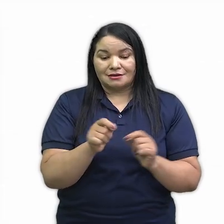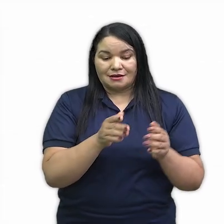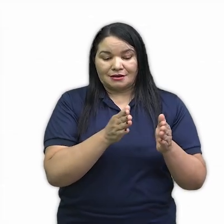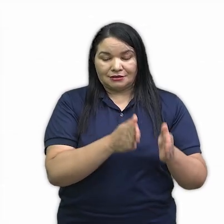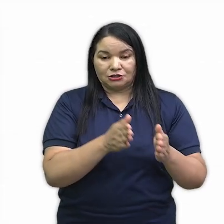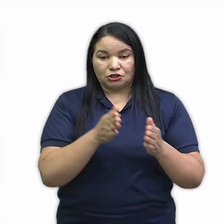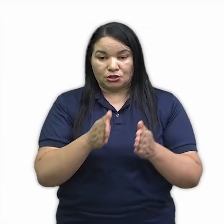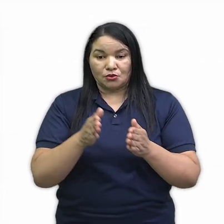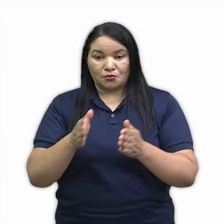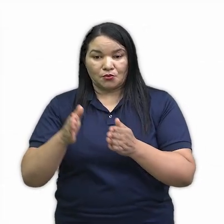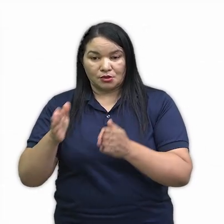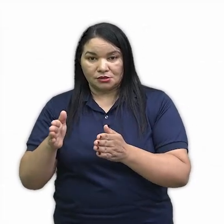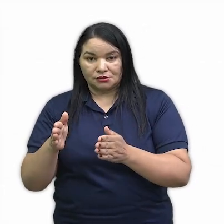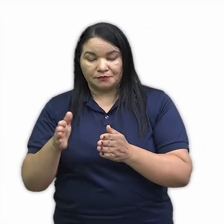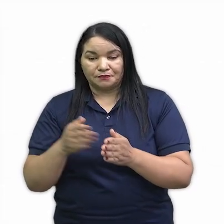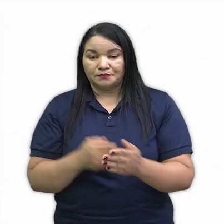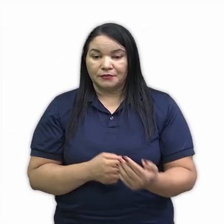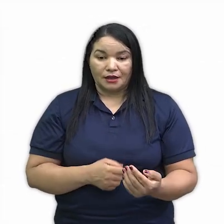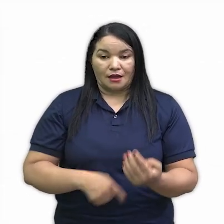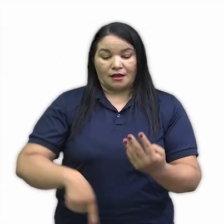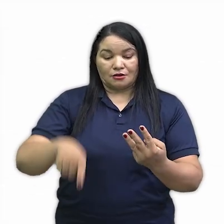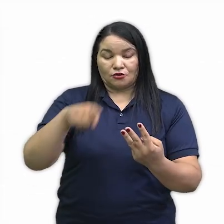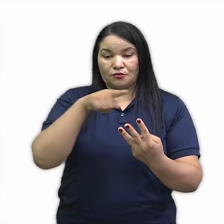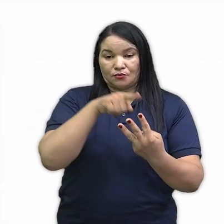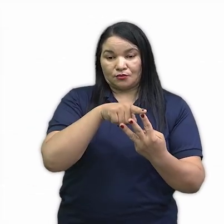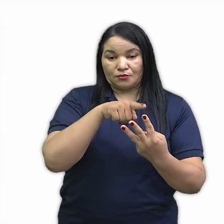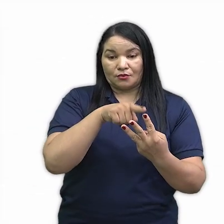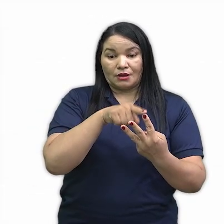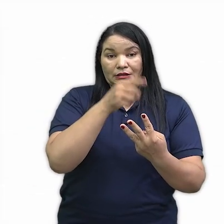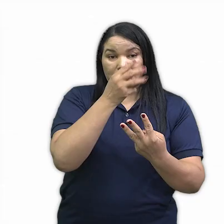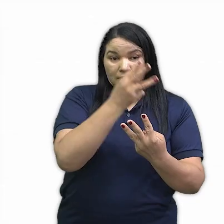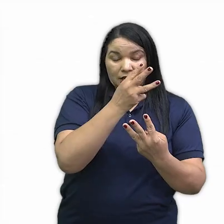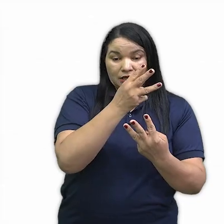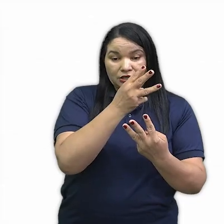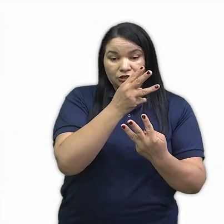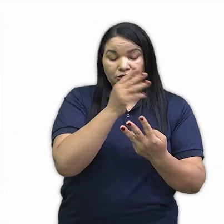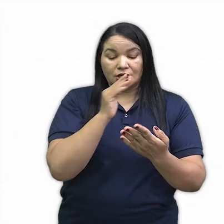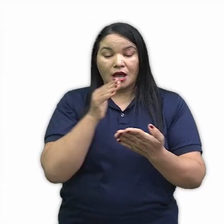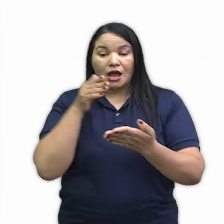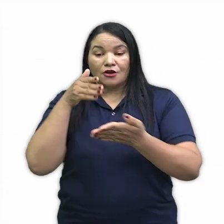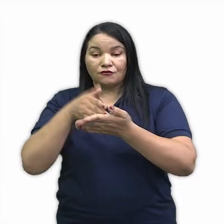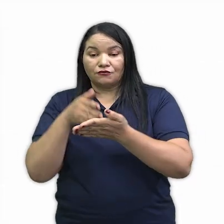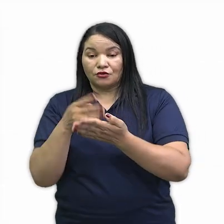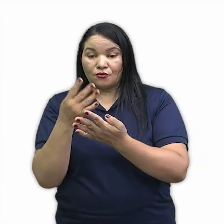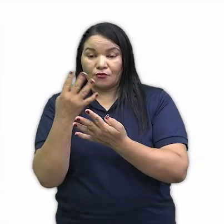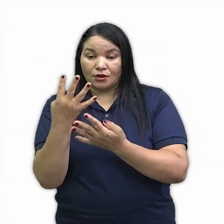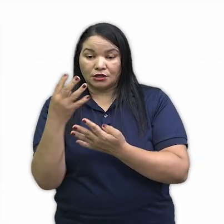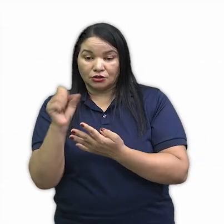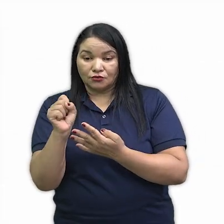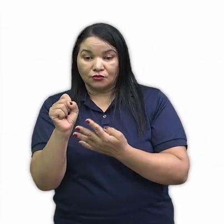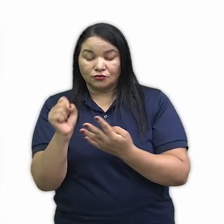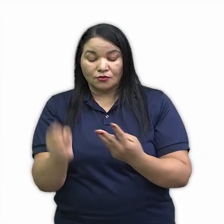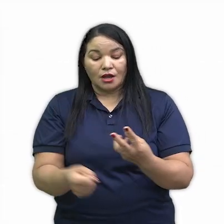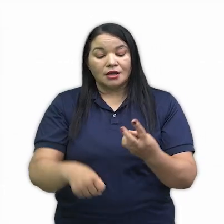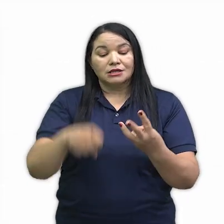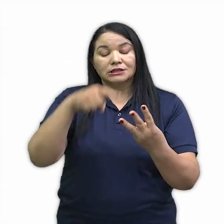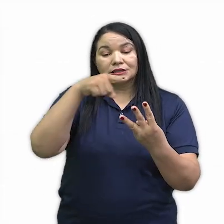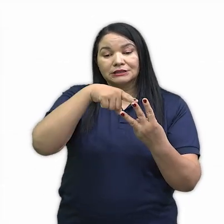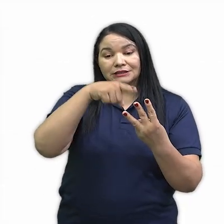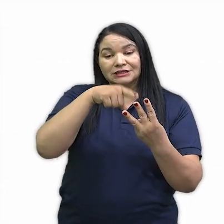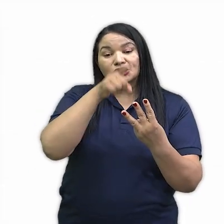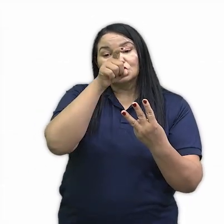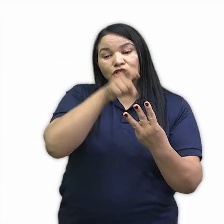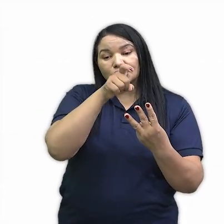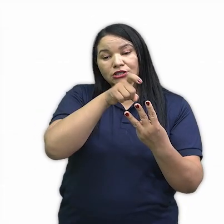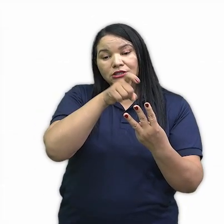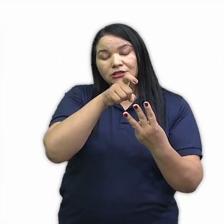ó, que começa com 3, termina com 48, né? Tem um elemento ali no meio, que é o x, para